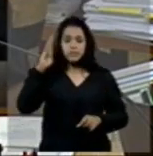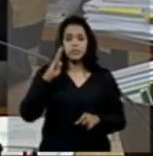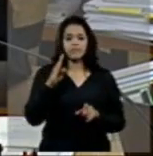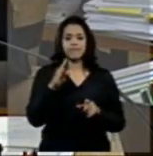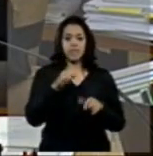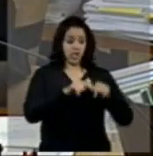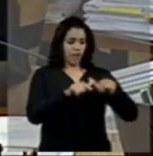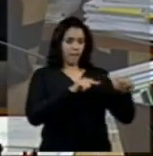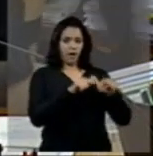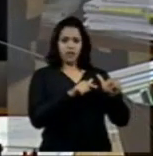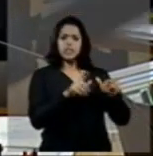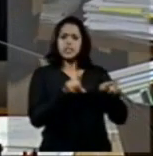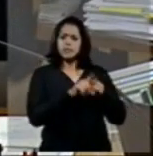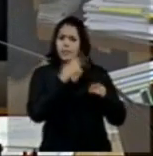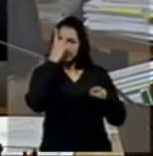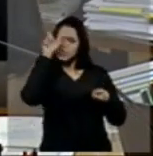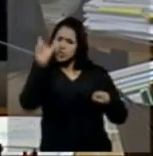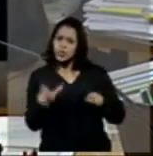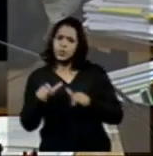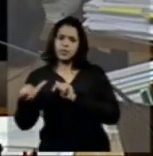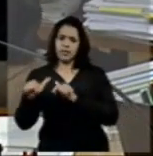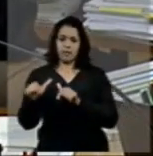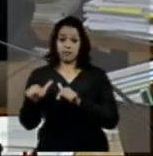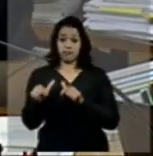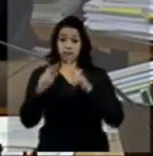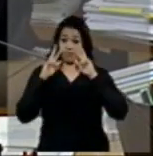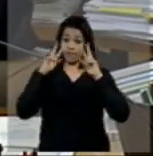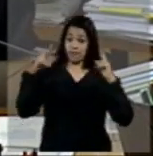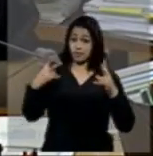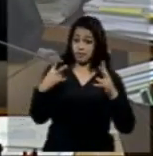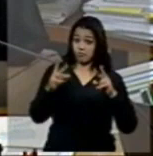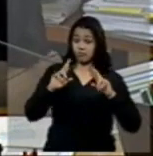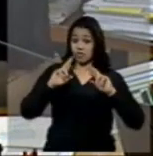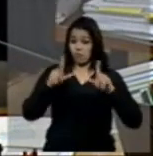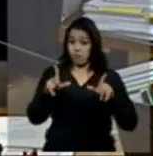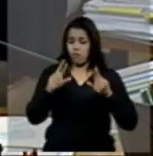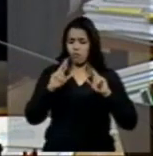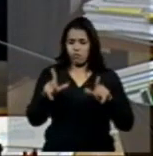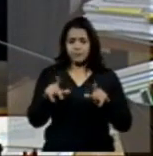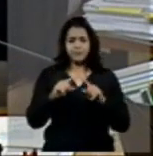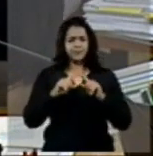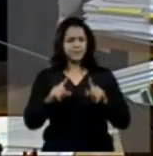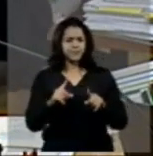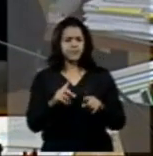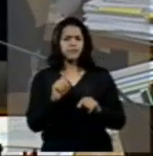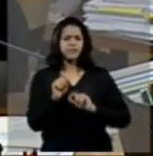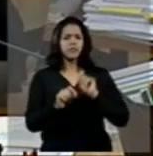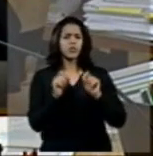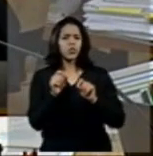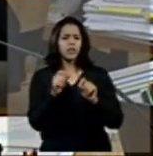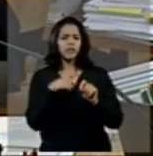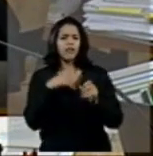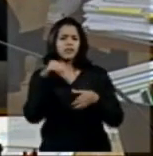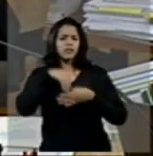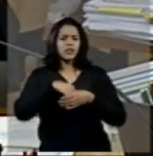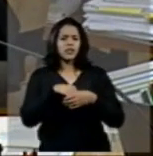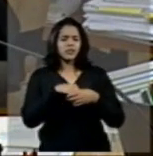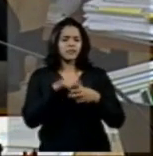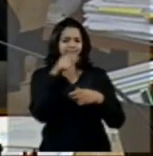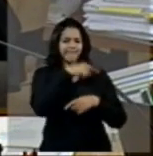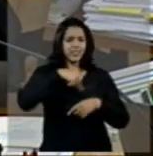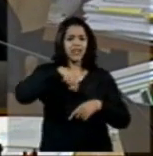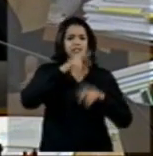trabalhador. São óticas diferentes, mas o que perpassa estas óticas todas,